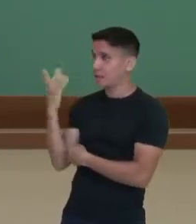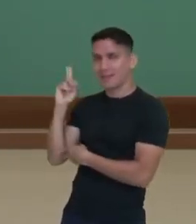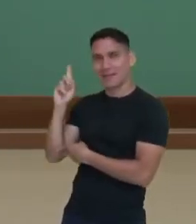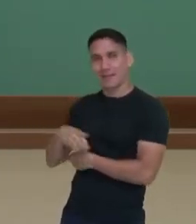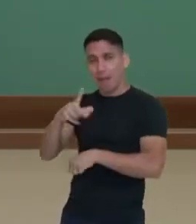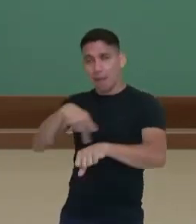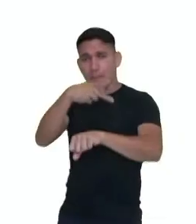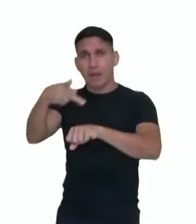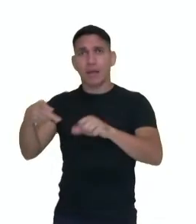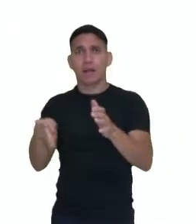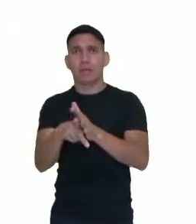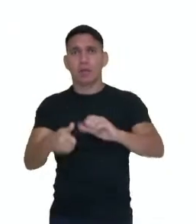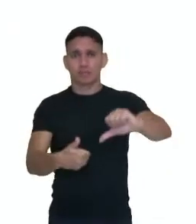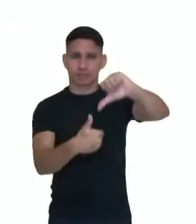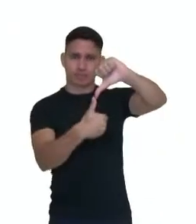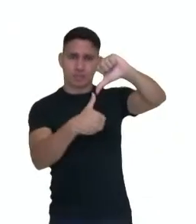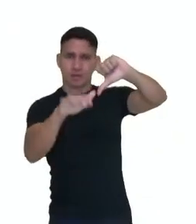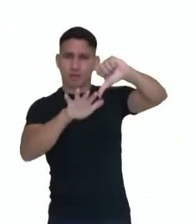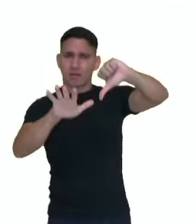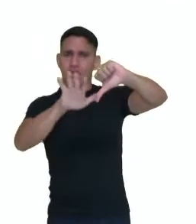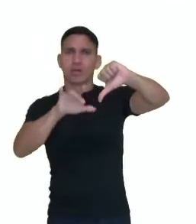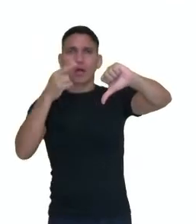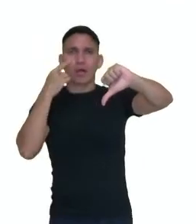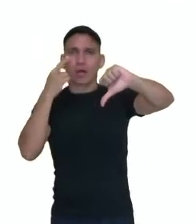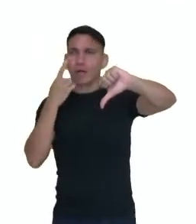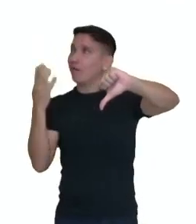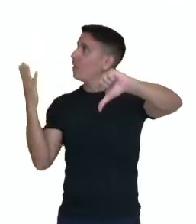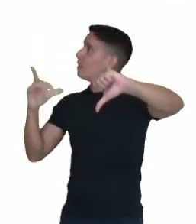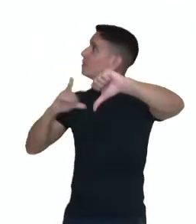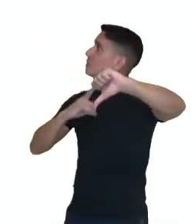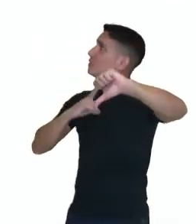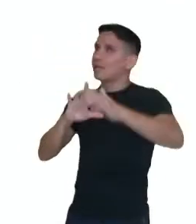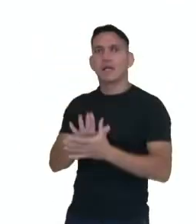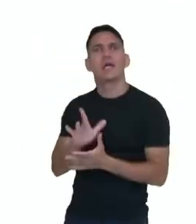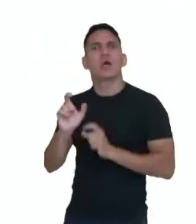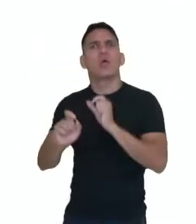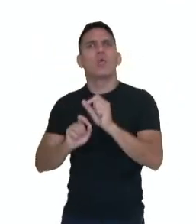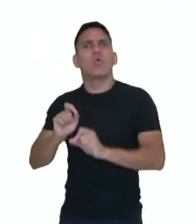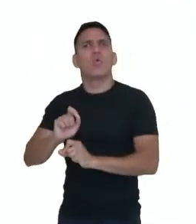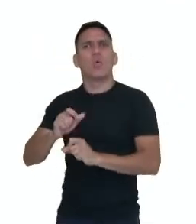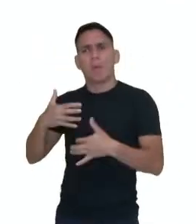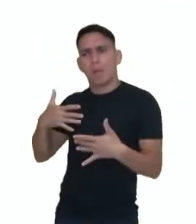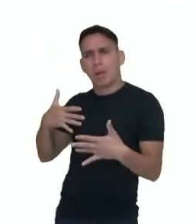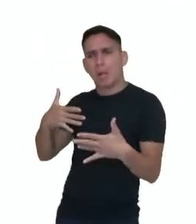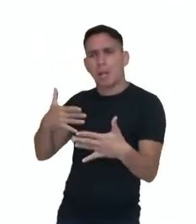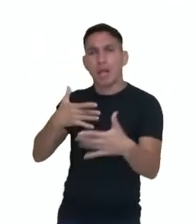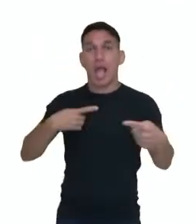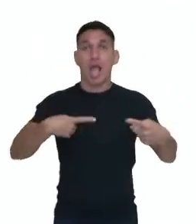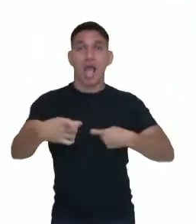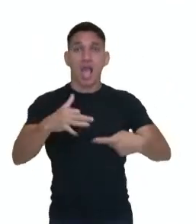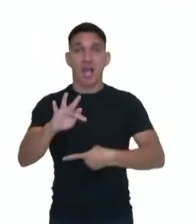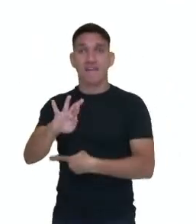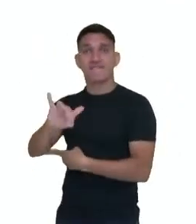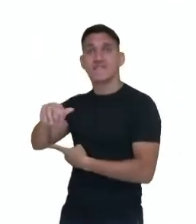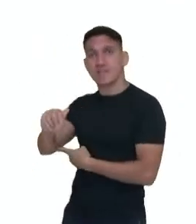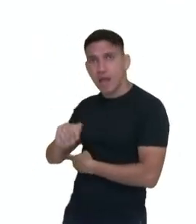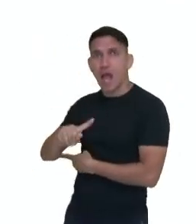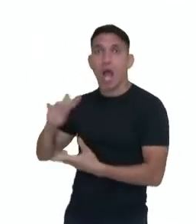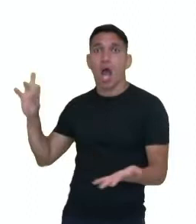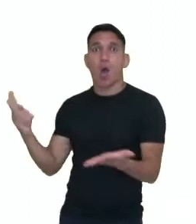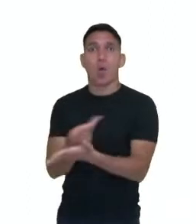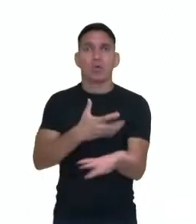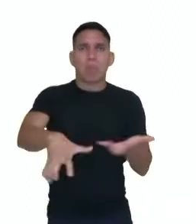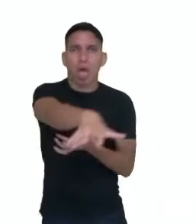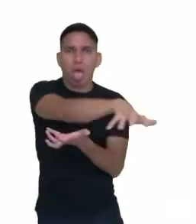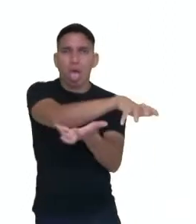da América Central, ali da região do Caribe, que durante a Guerra Fria passou por uma revolução e